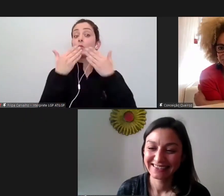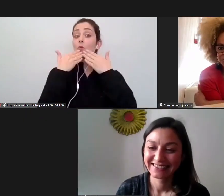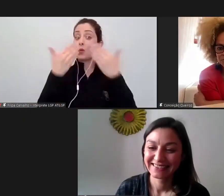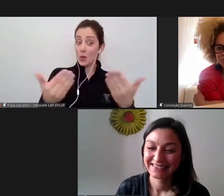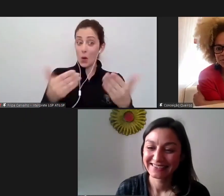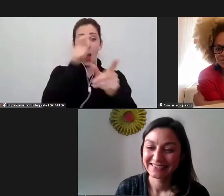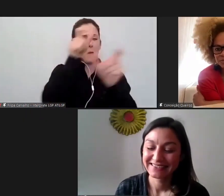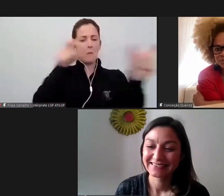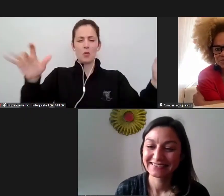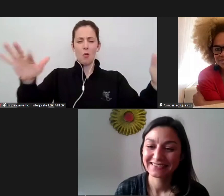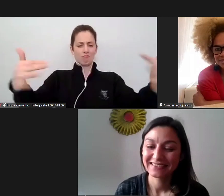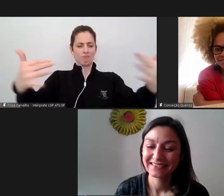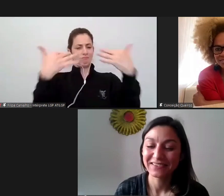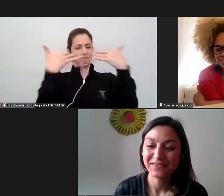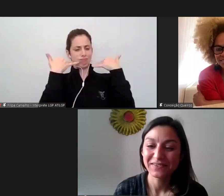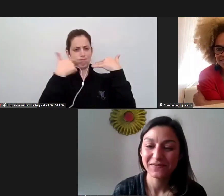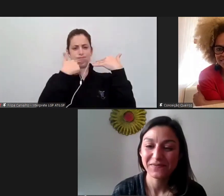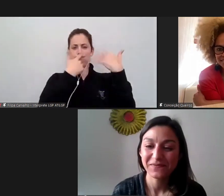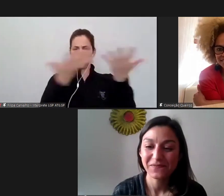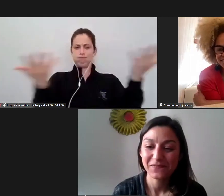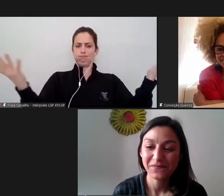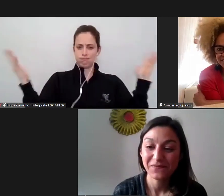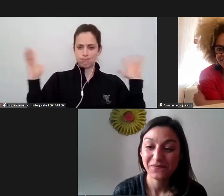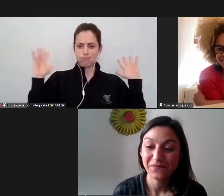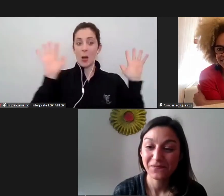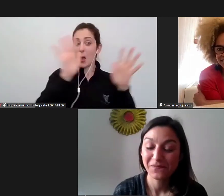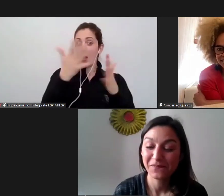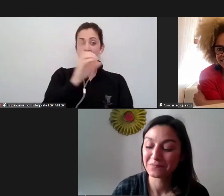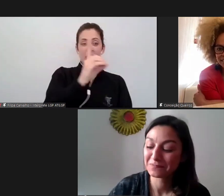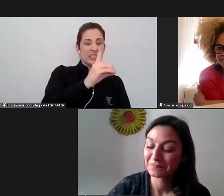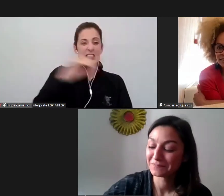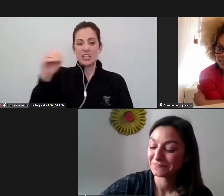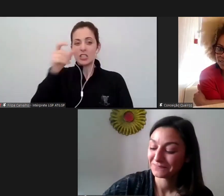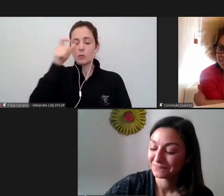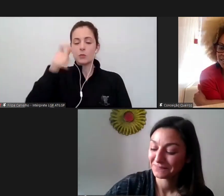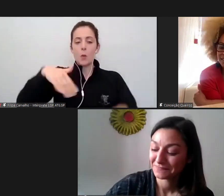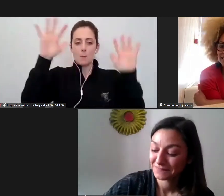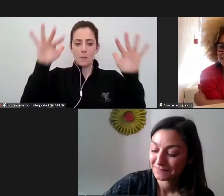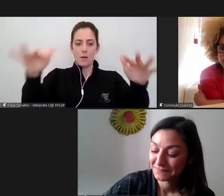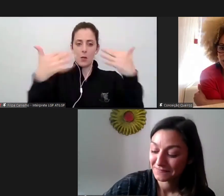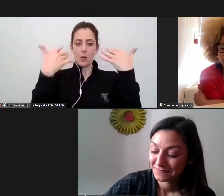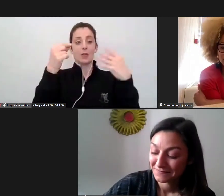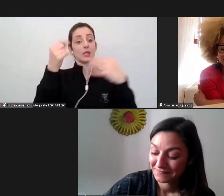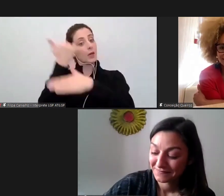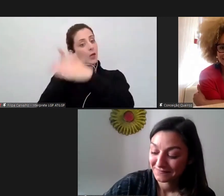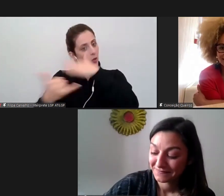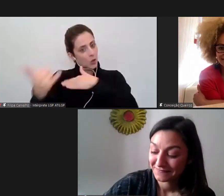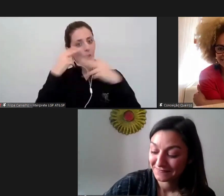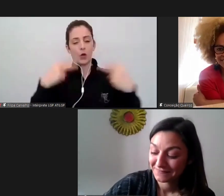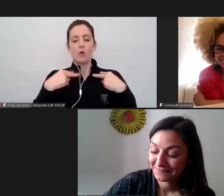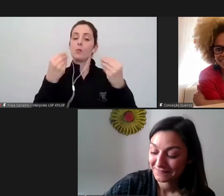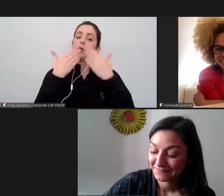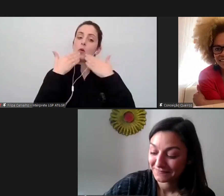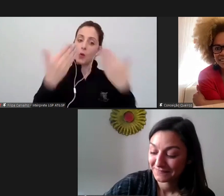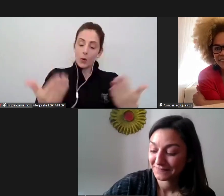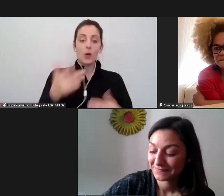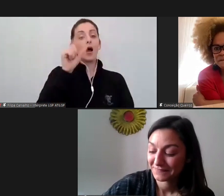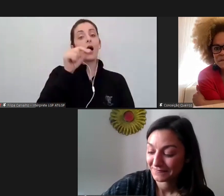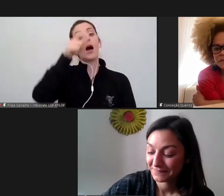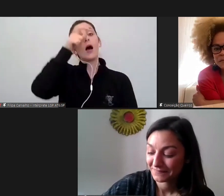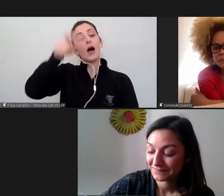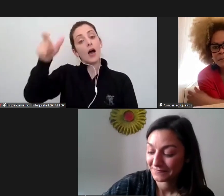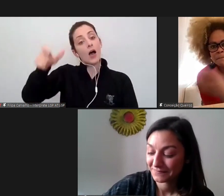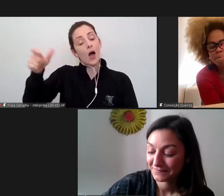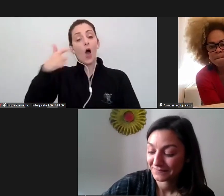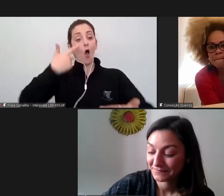de pessoas que assistiram a este webinar, foram mais de 600 em sala e no YouTube. Agradecemos também aos nossos distintos